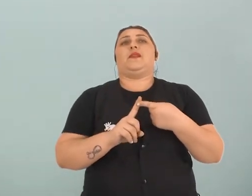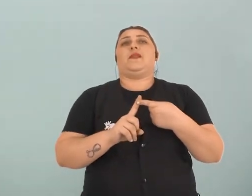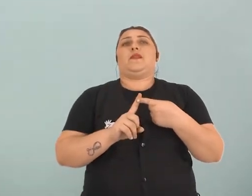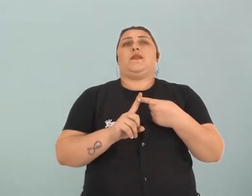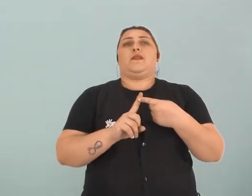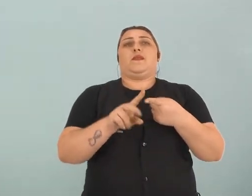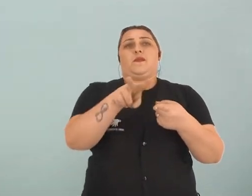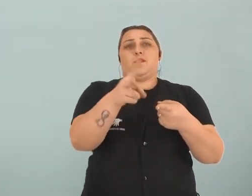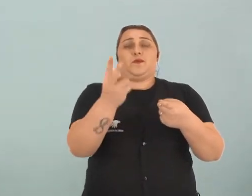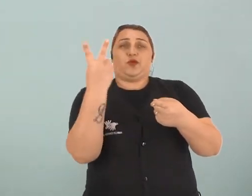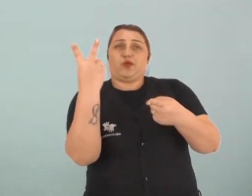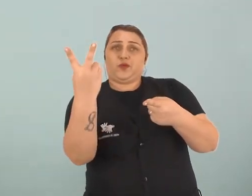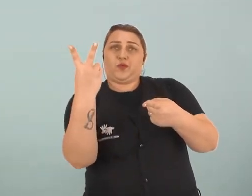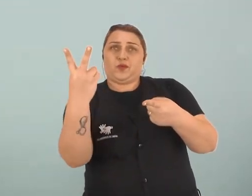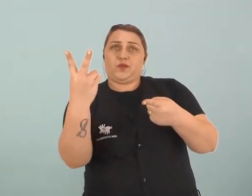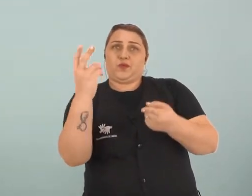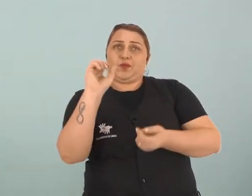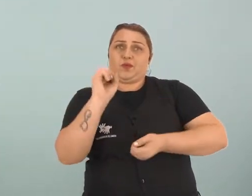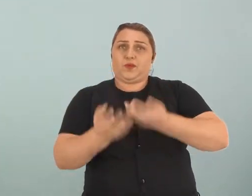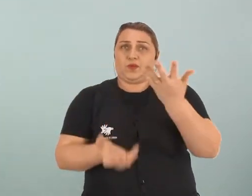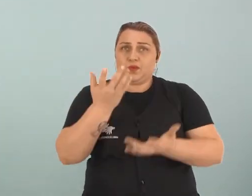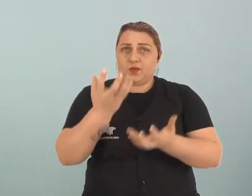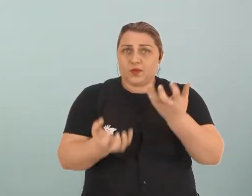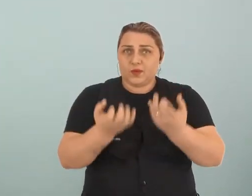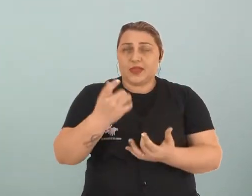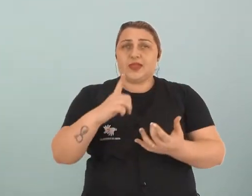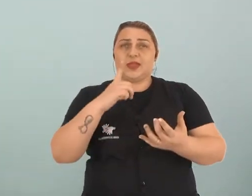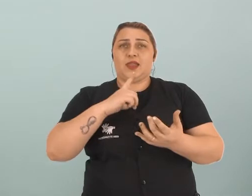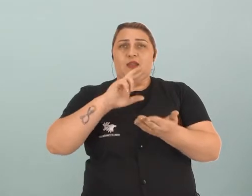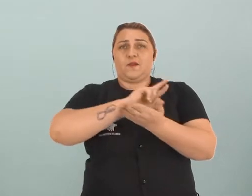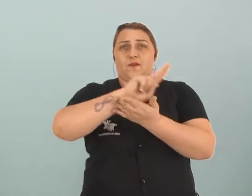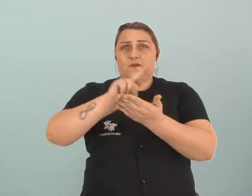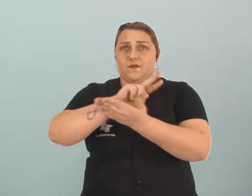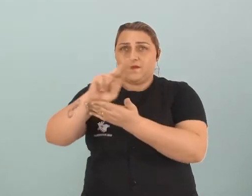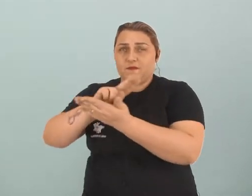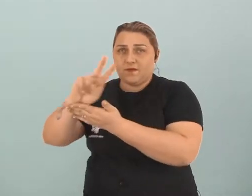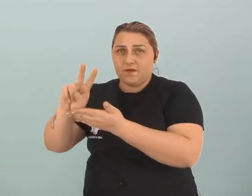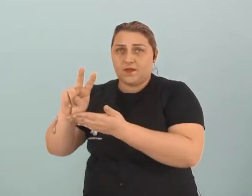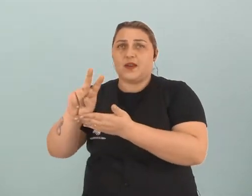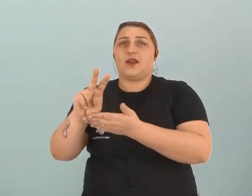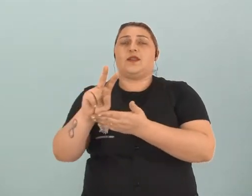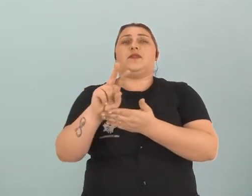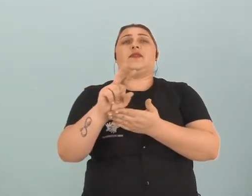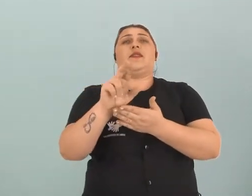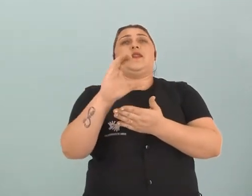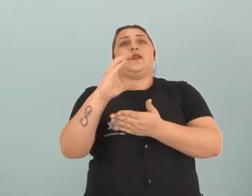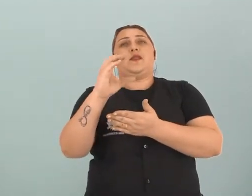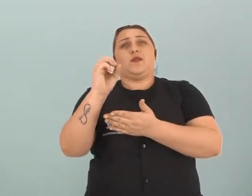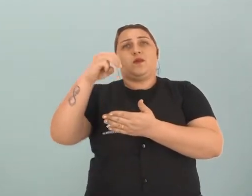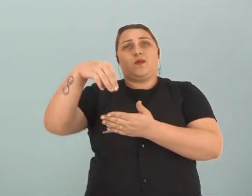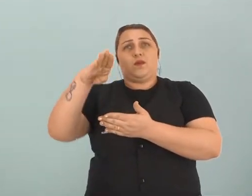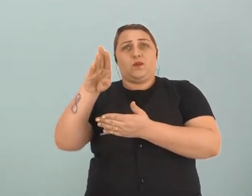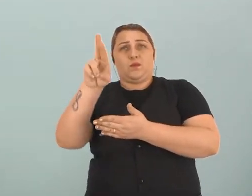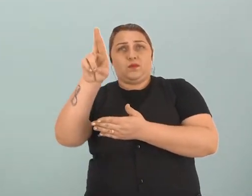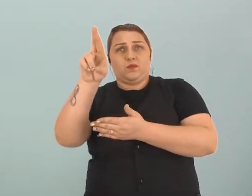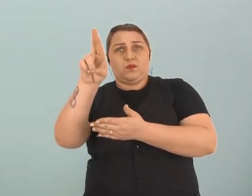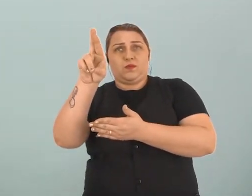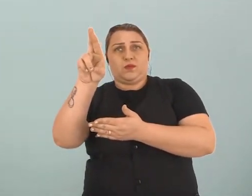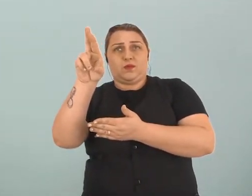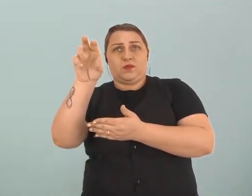um combustível, que nós vamos ver mais na frente que existem vários tipos de combustíveis, com um comburente, que